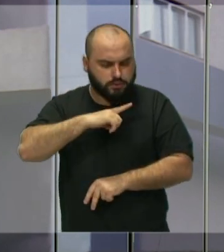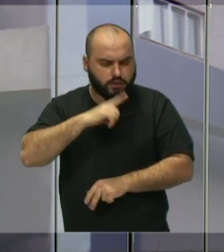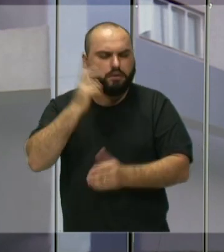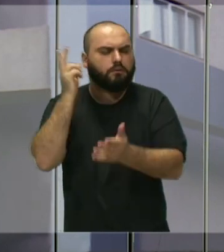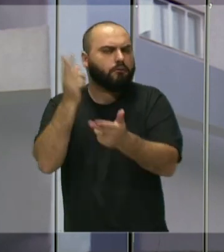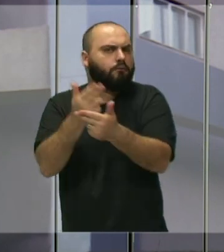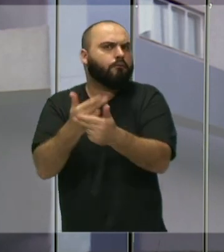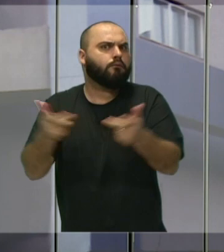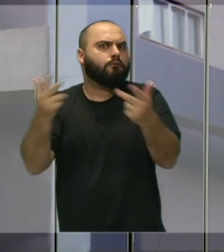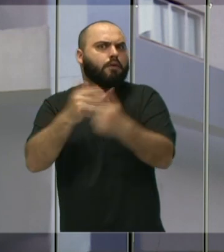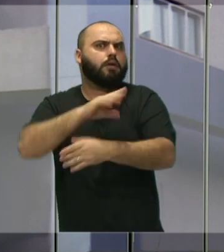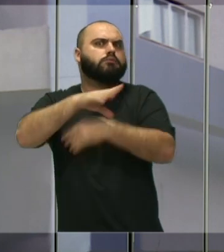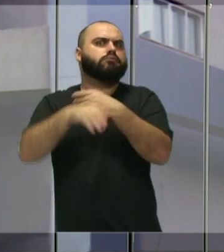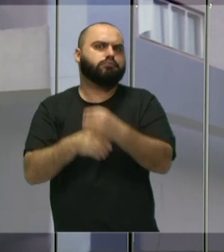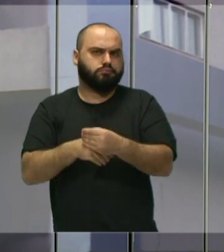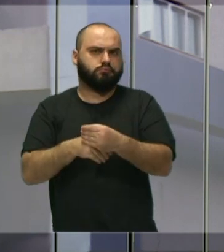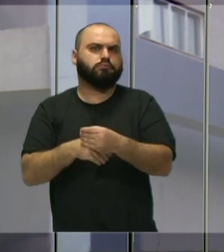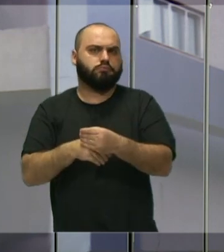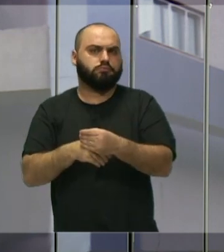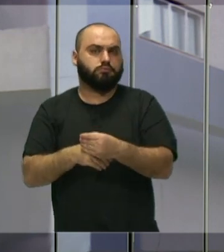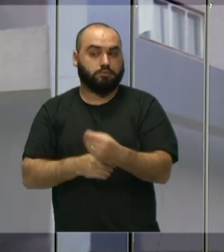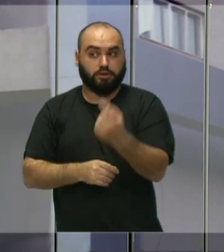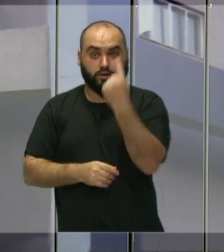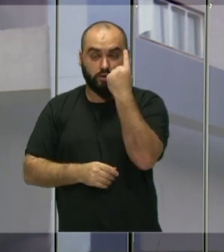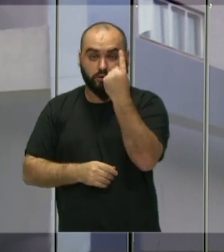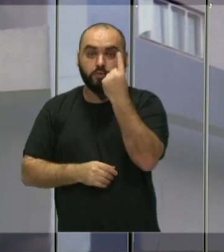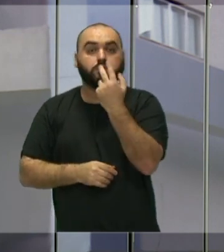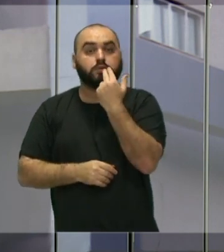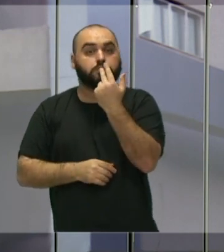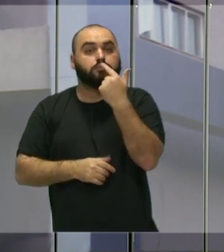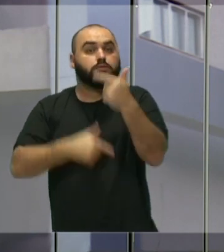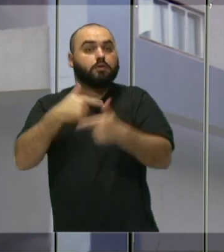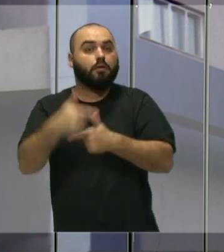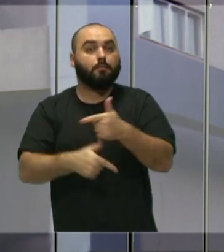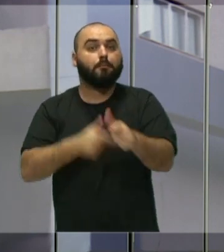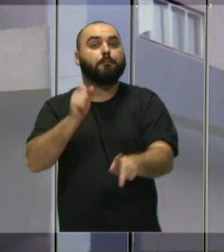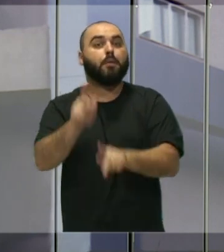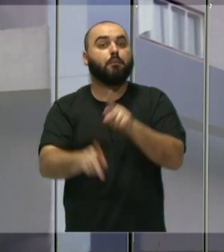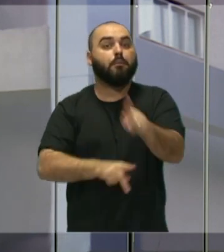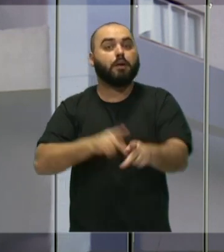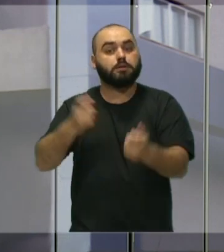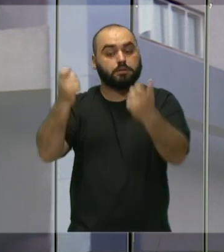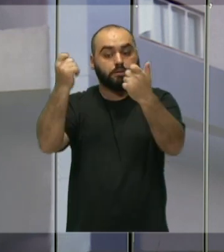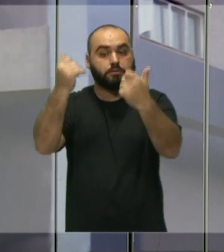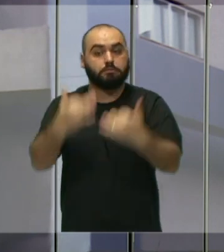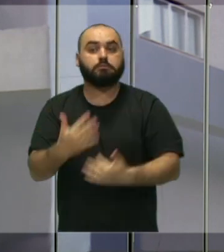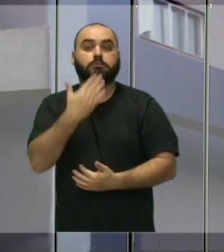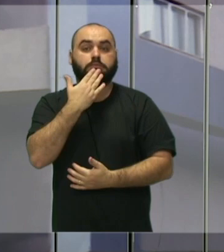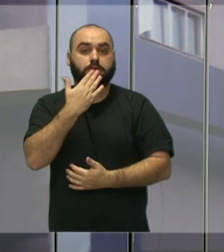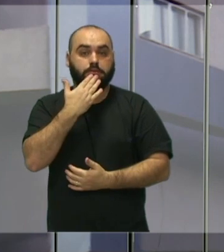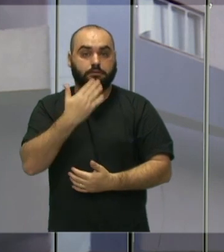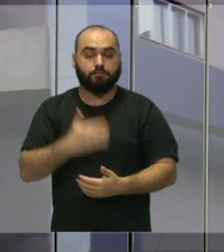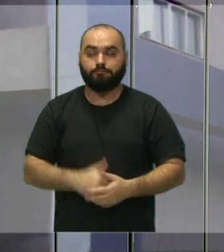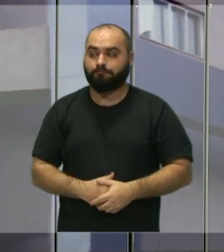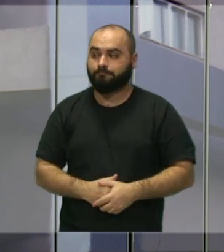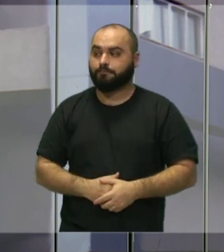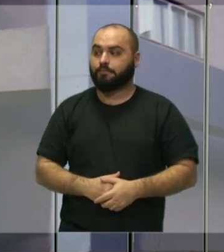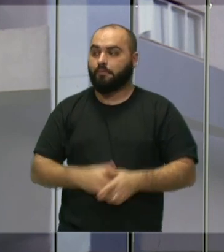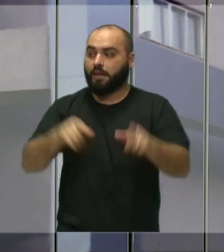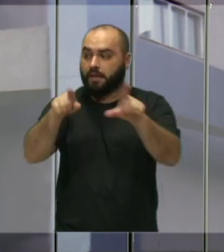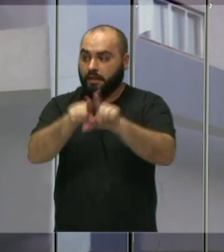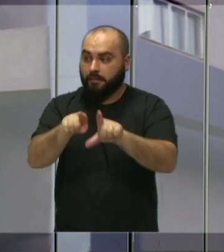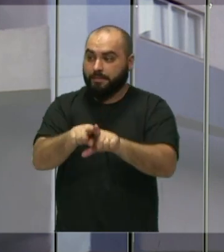emendas ao orçamento, vindo de uma demanda que a população coloca para a gente, né? E é através